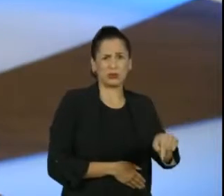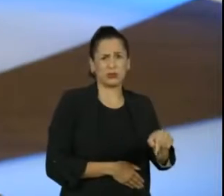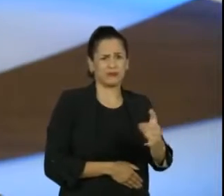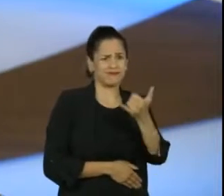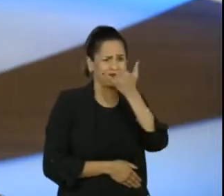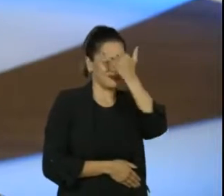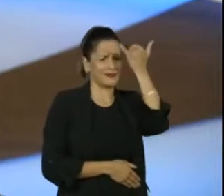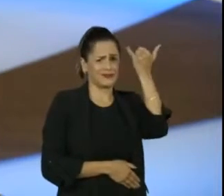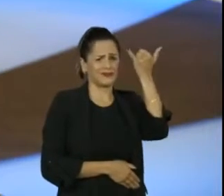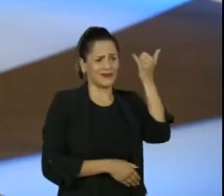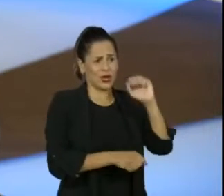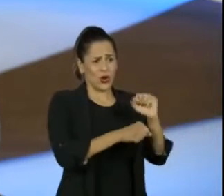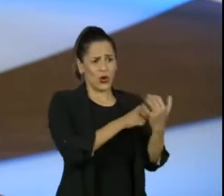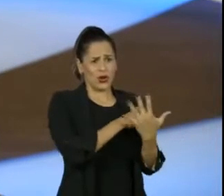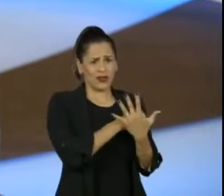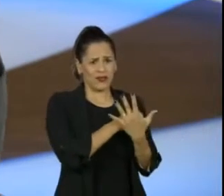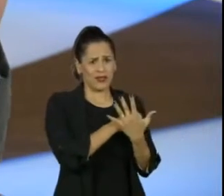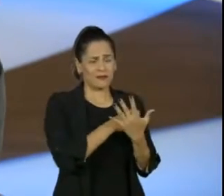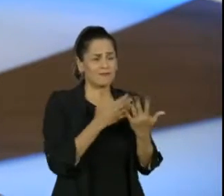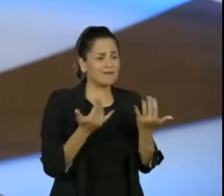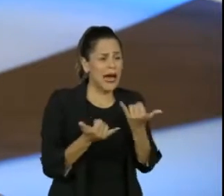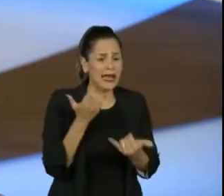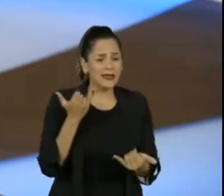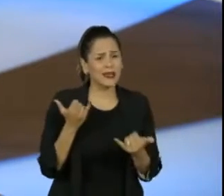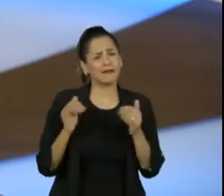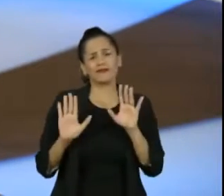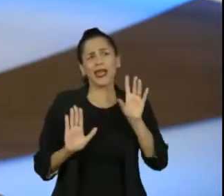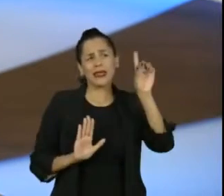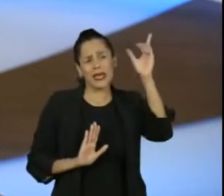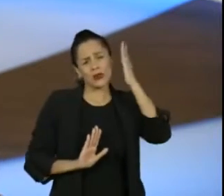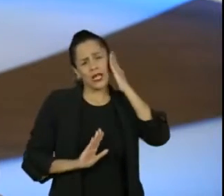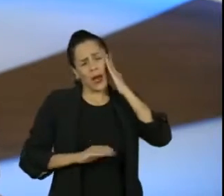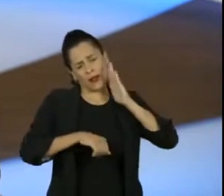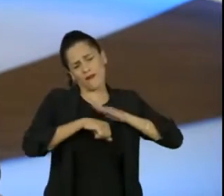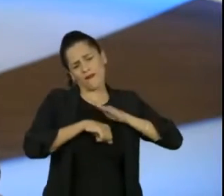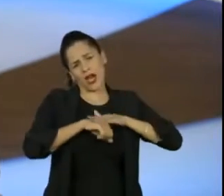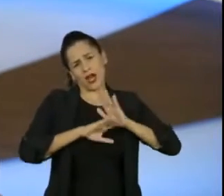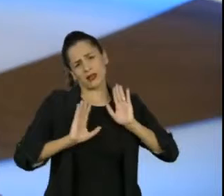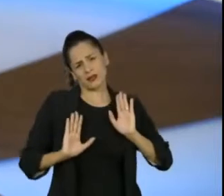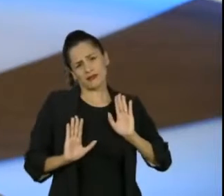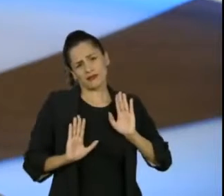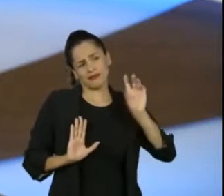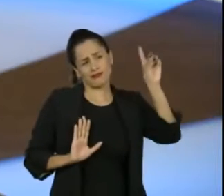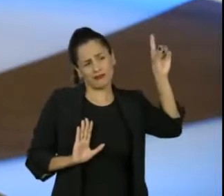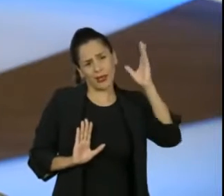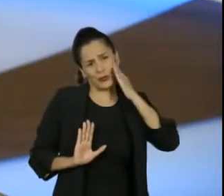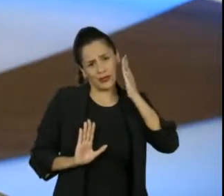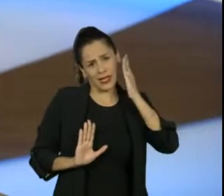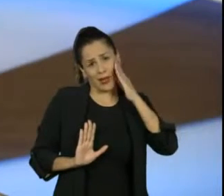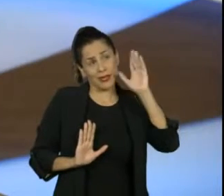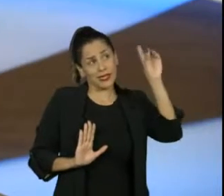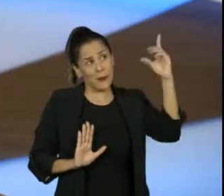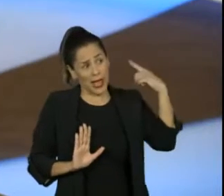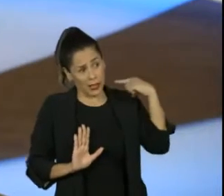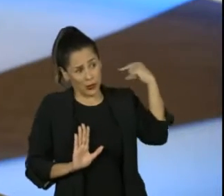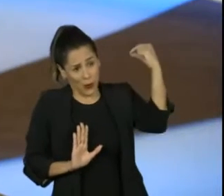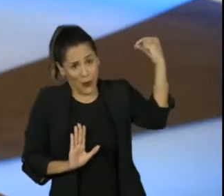manda o frio conforme o cobertor. Então, se Ele me escolheu para essas duas